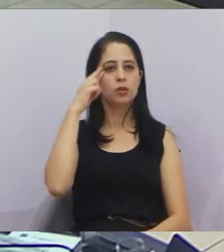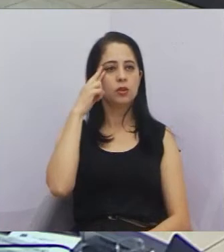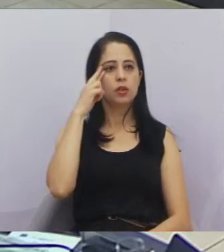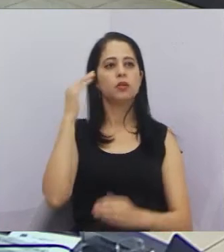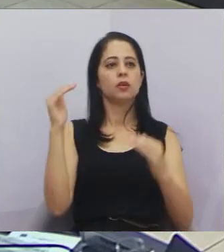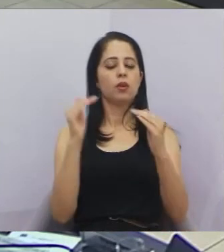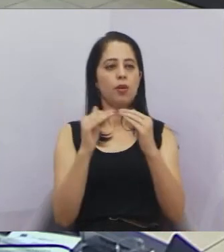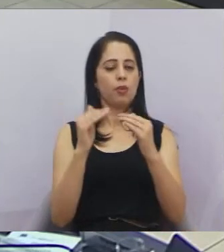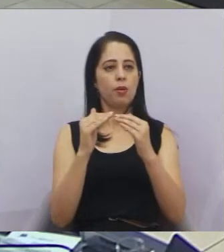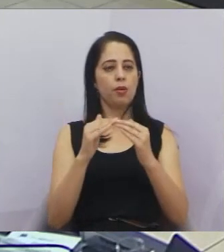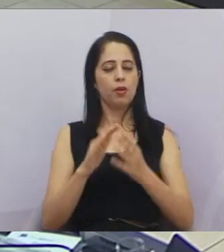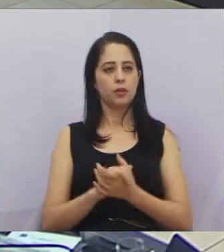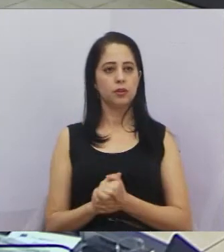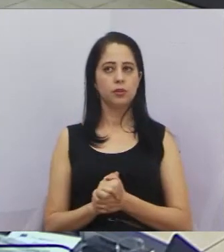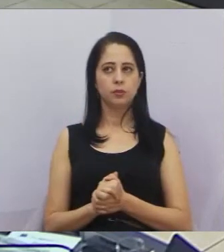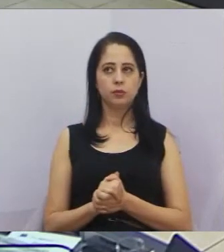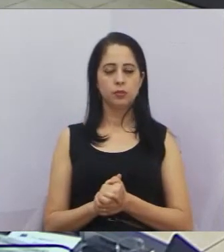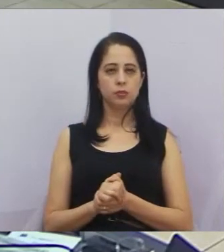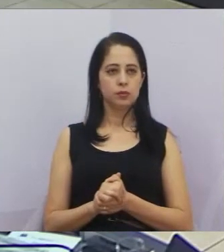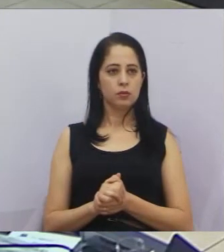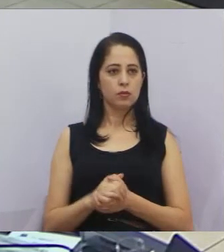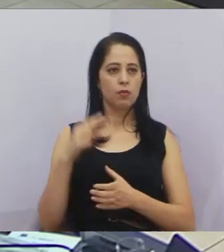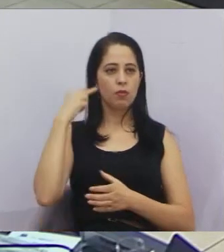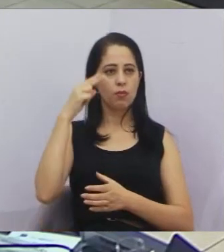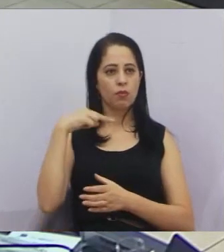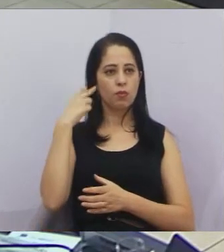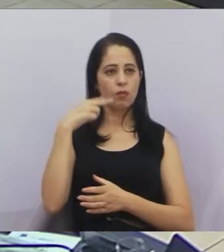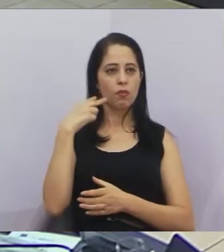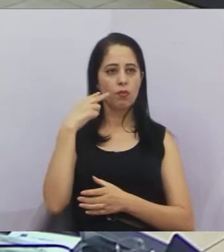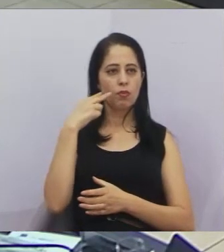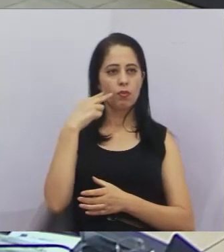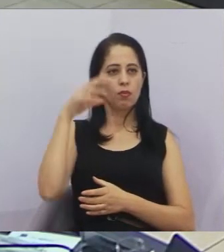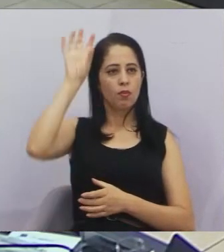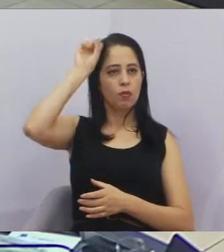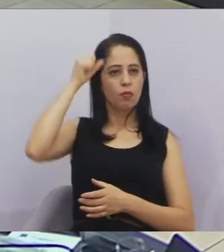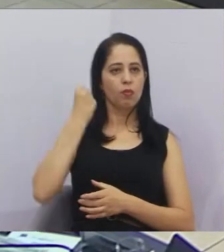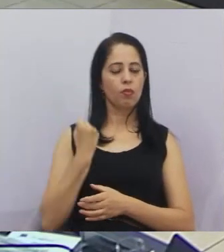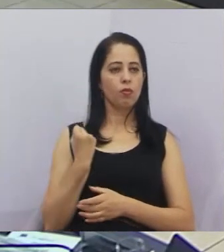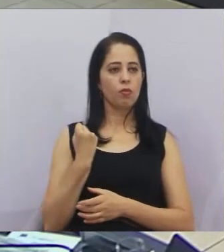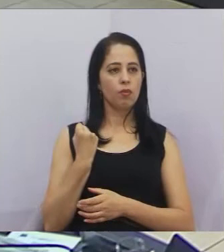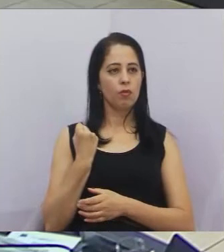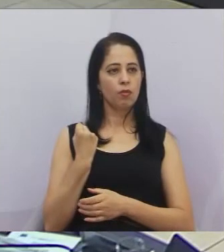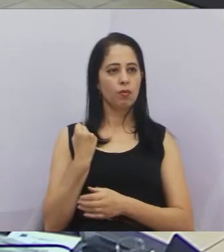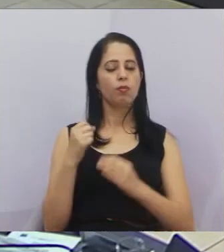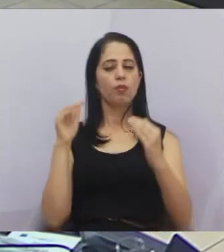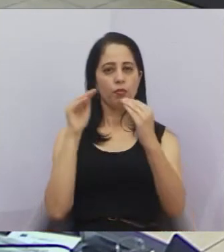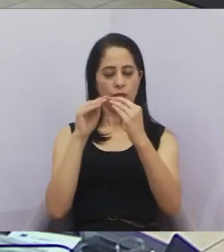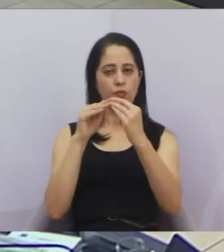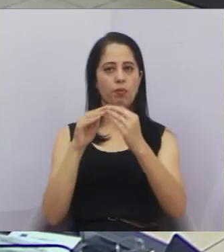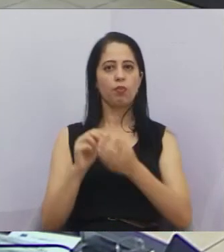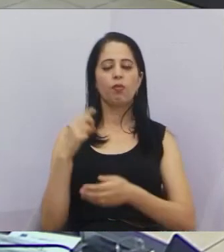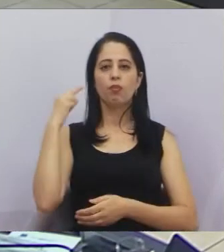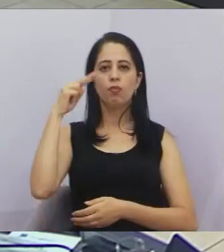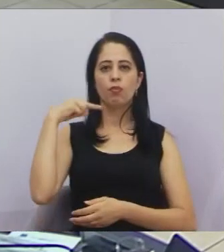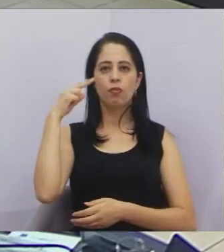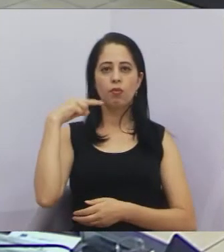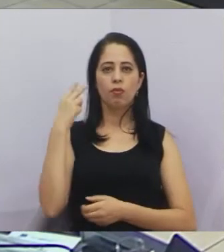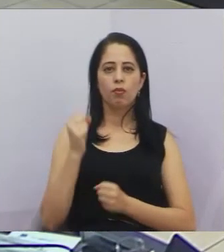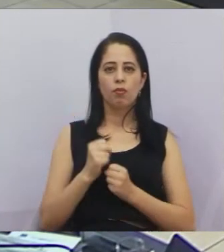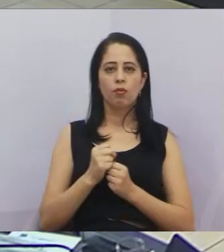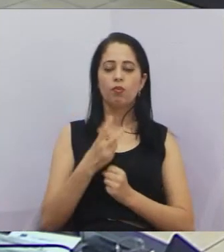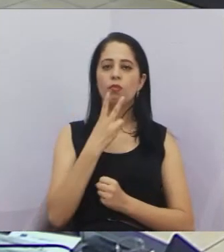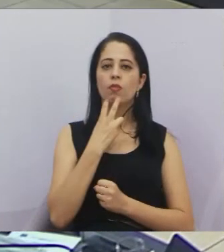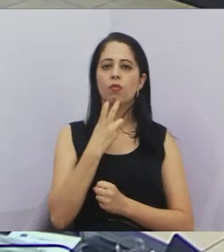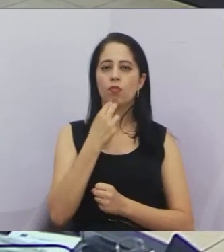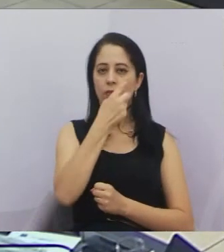Voto favorável, senhor presidente. Como vota a vereadora Sônia Patos Amizade? Favorável. Como vota o vereador Valmir